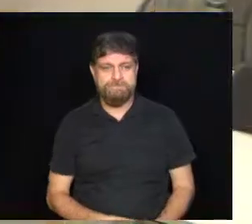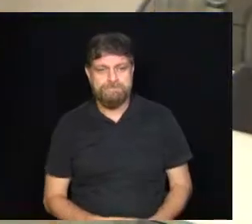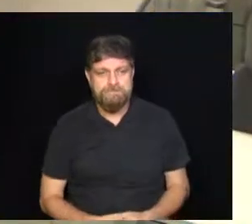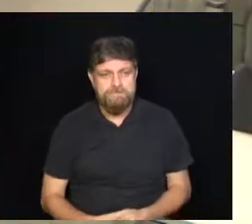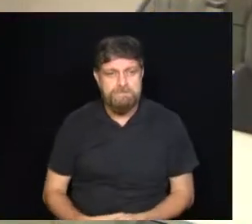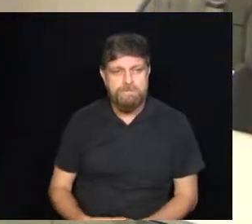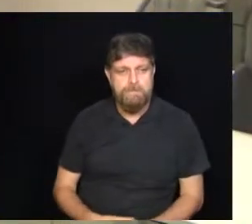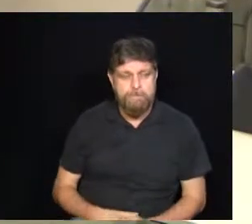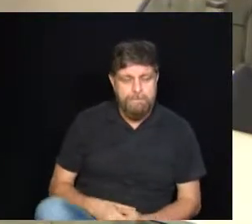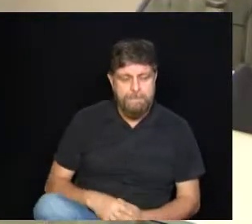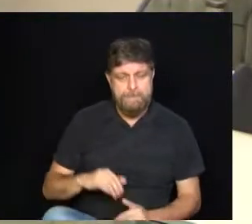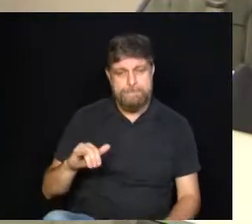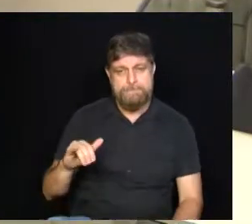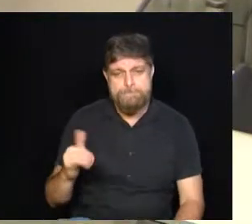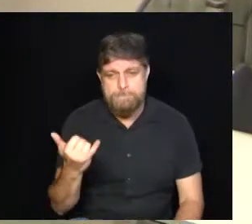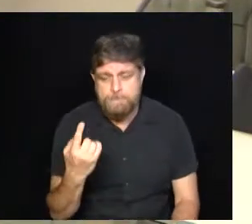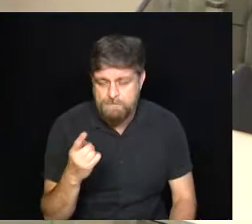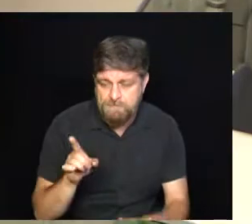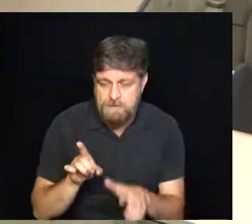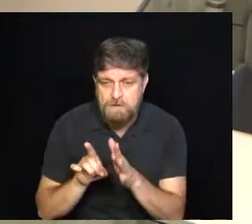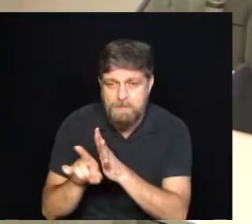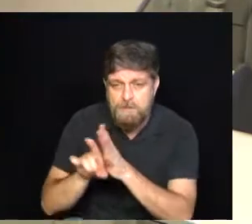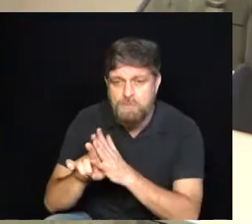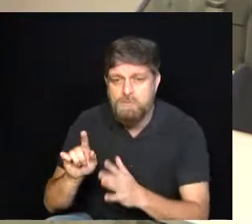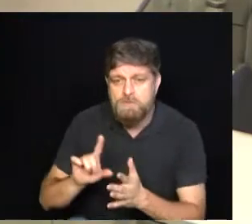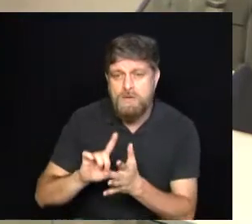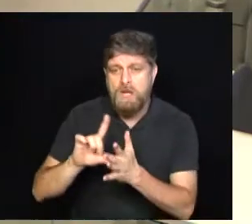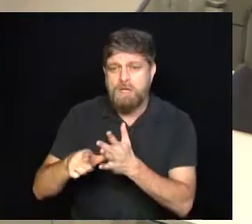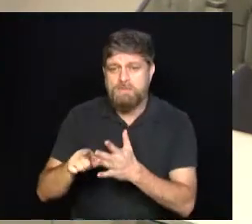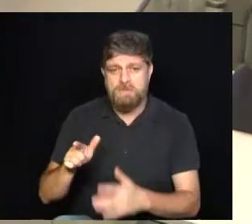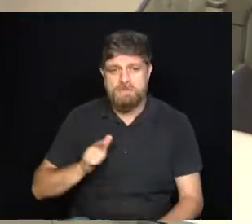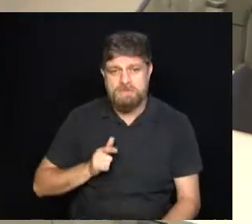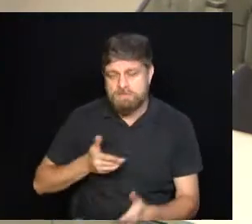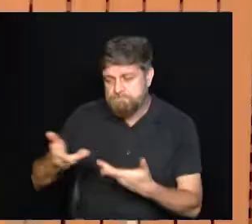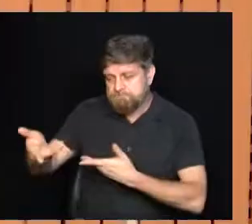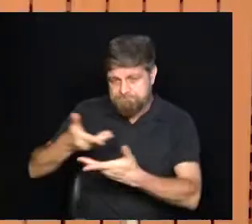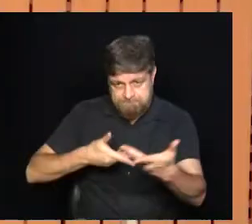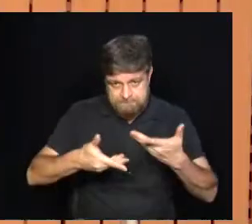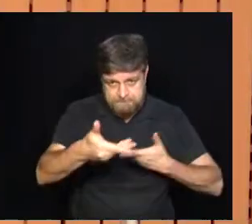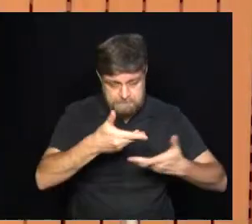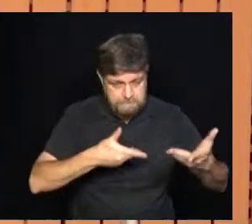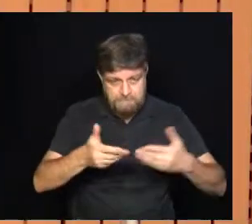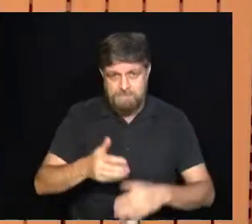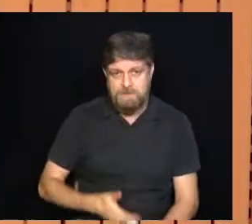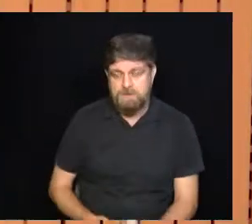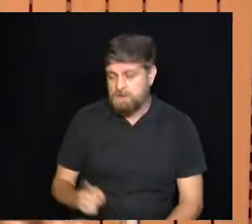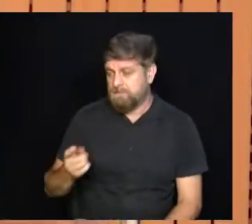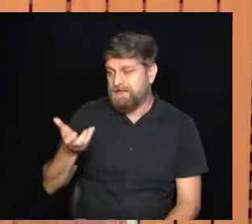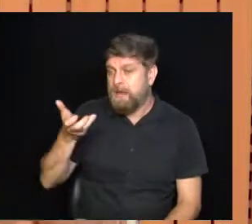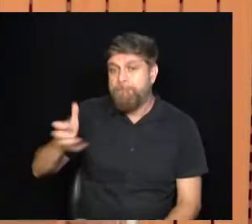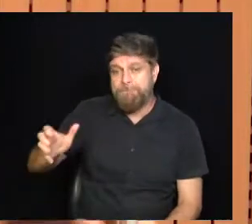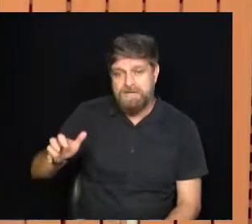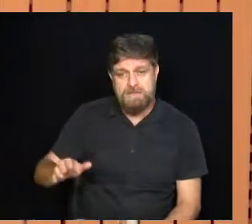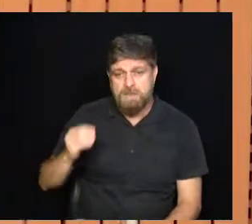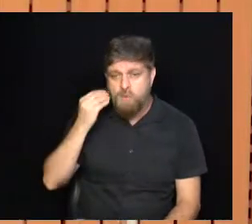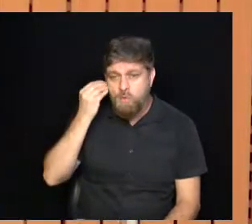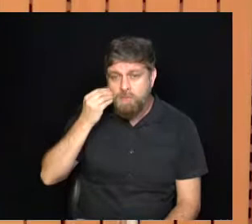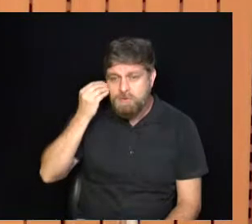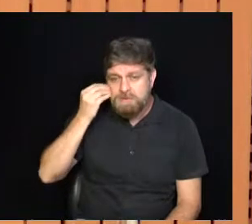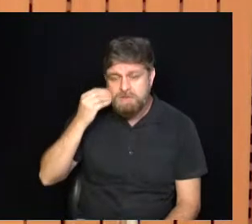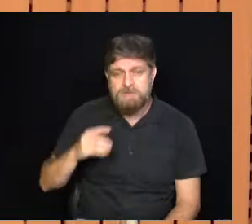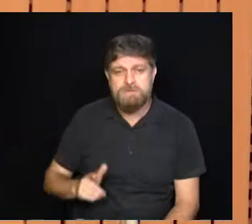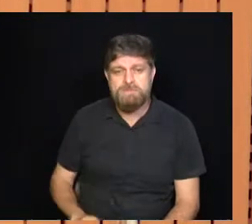eu aproveitar uma pergunta, né? Depois a gente pode ter um espaço para mais perguntas, mas eu não queria perder essa oportunidade. Com